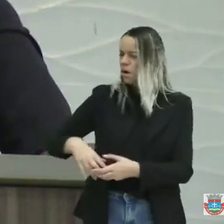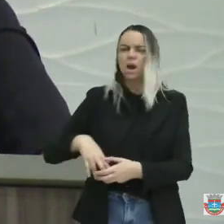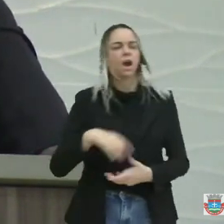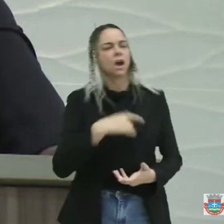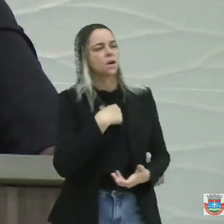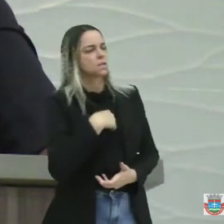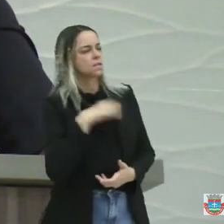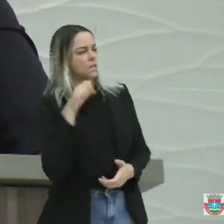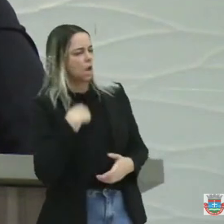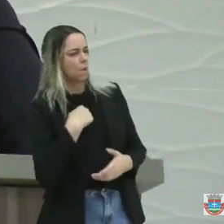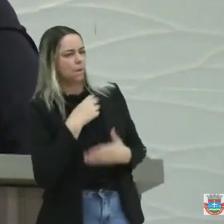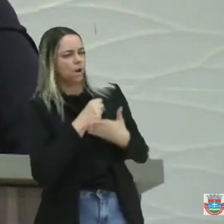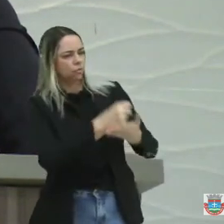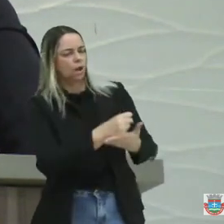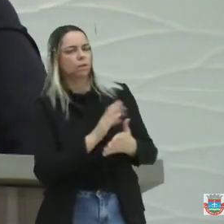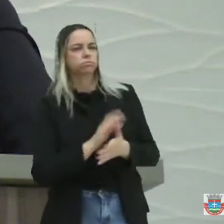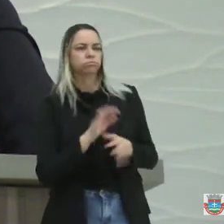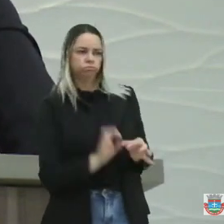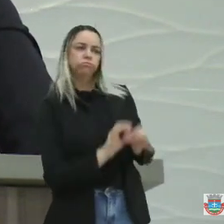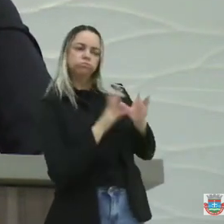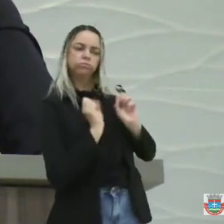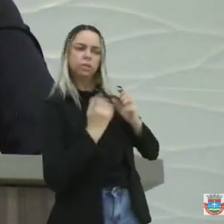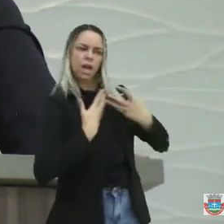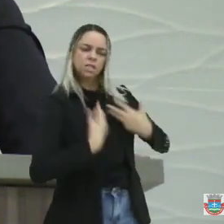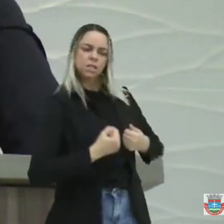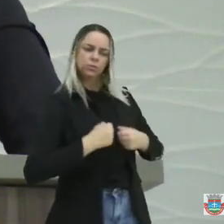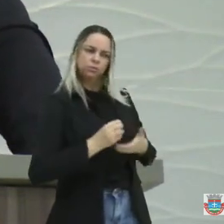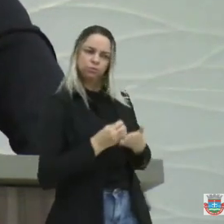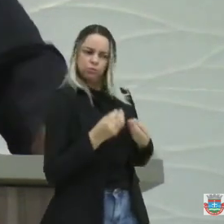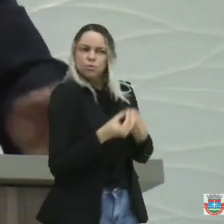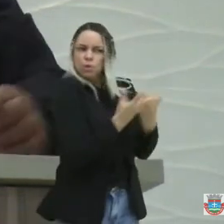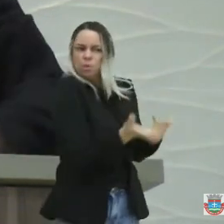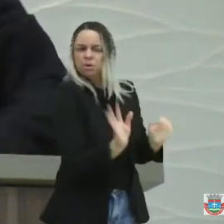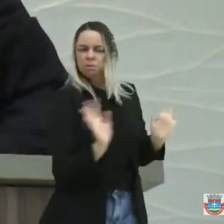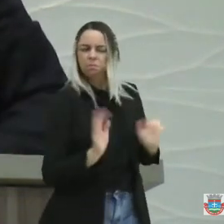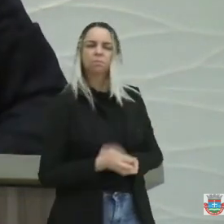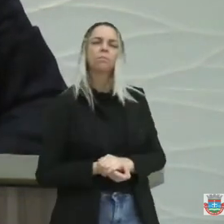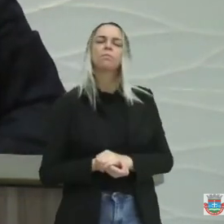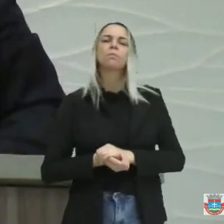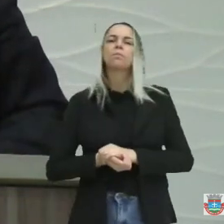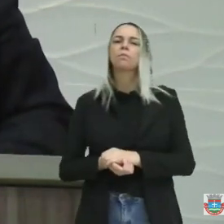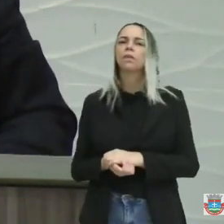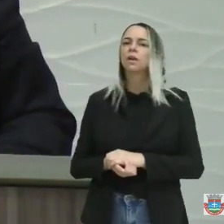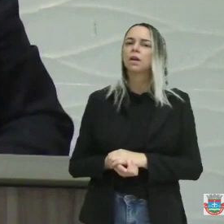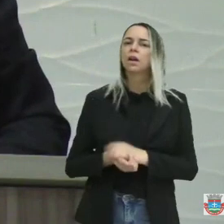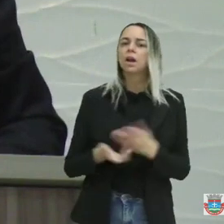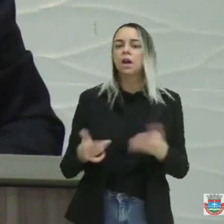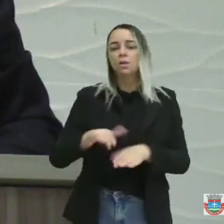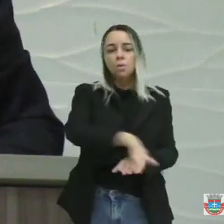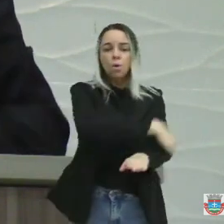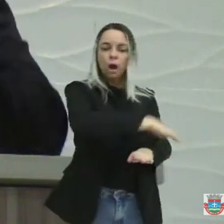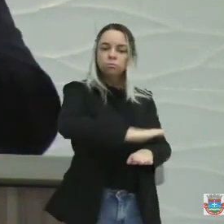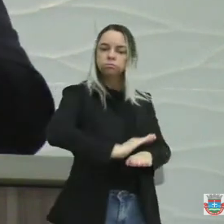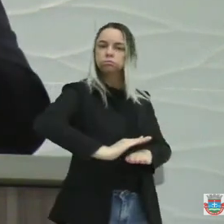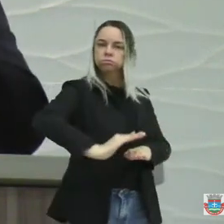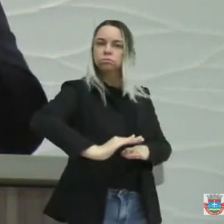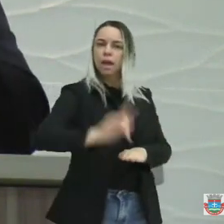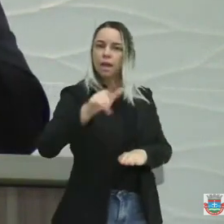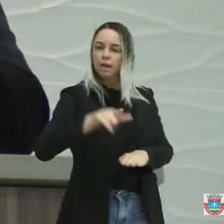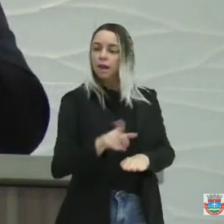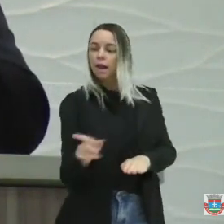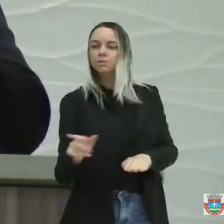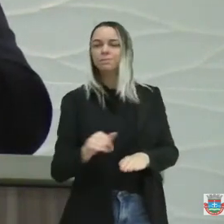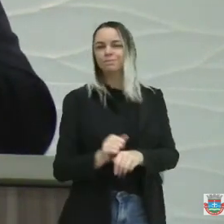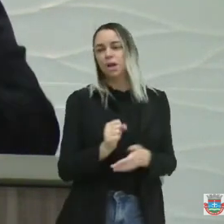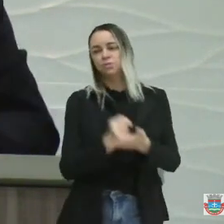fiura, liberei. Que na realidade estava destinado para calçamento na Avenida do Espírito